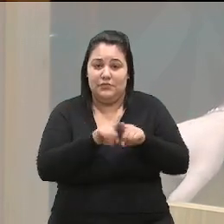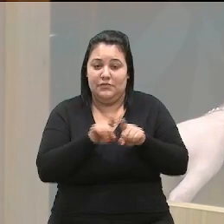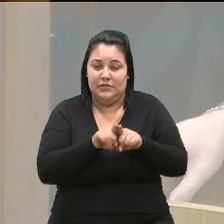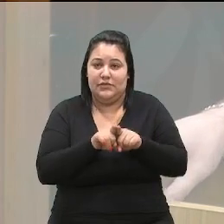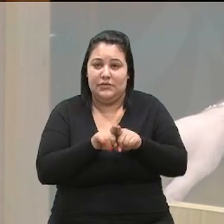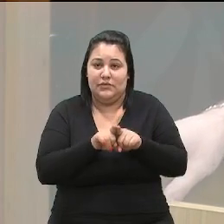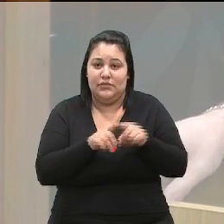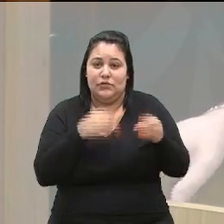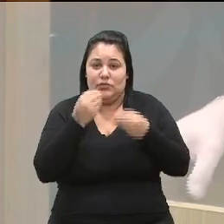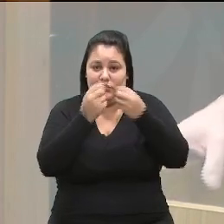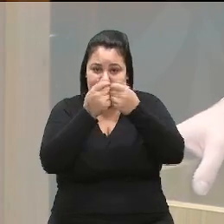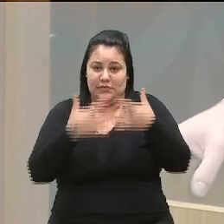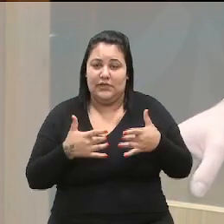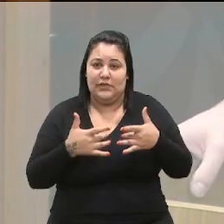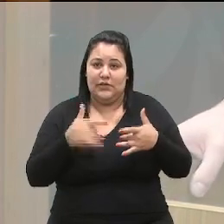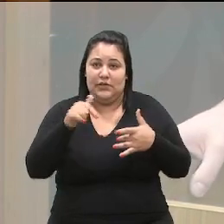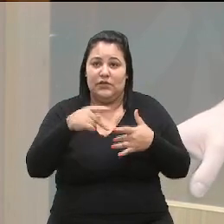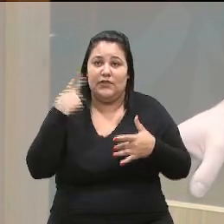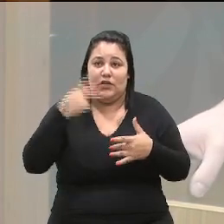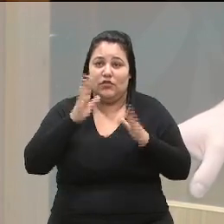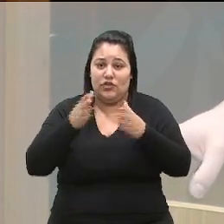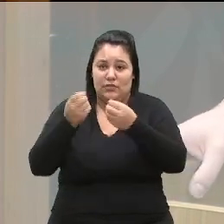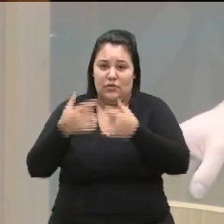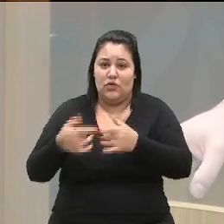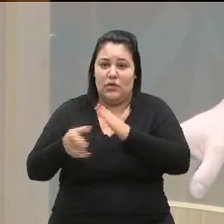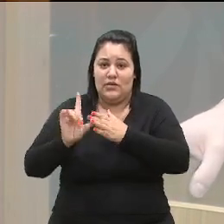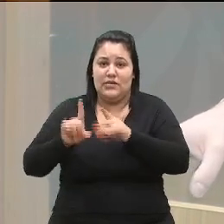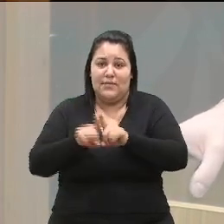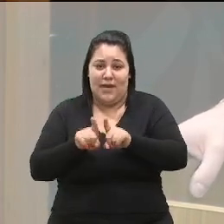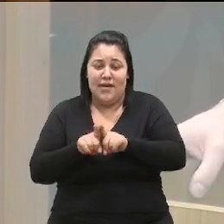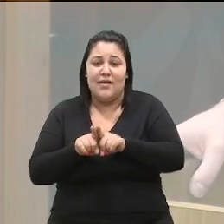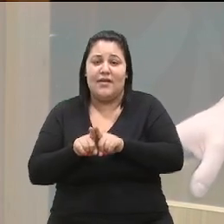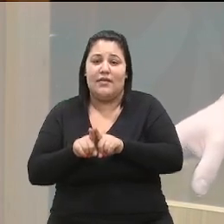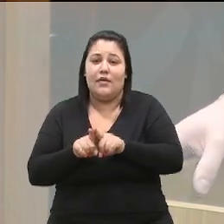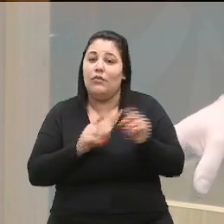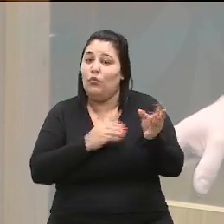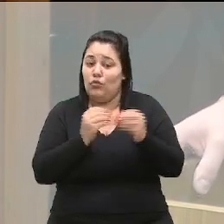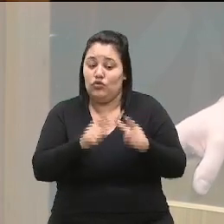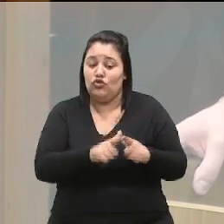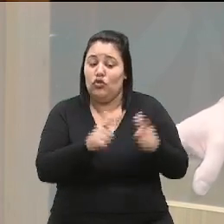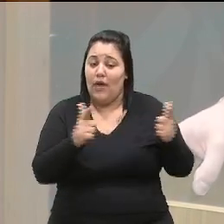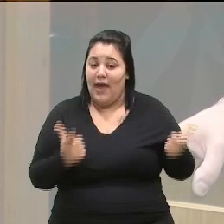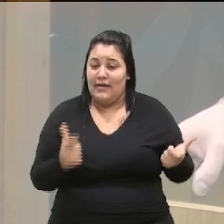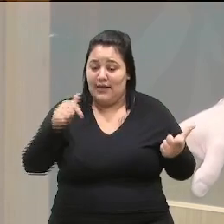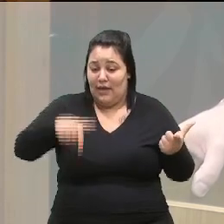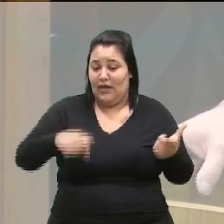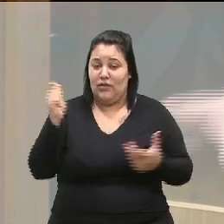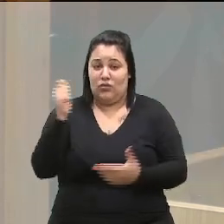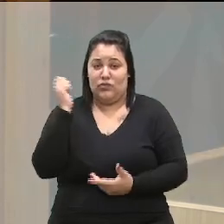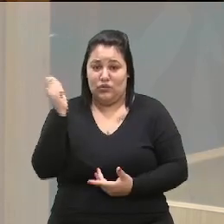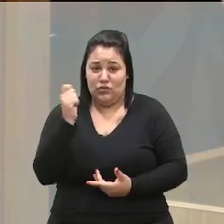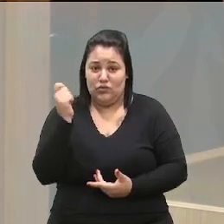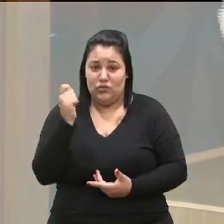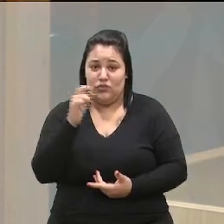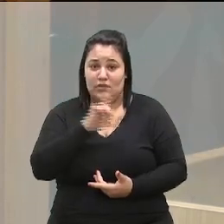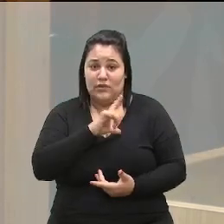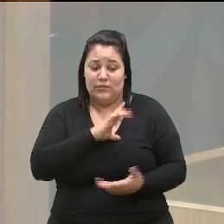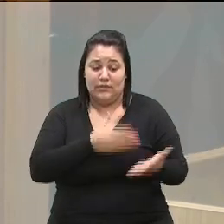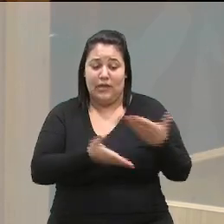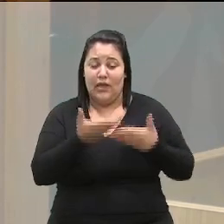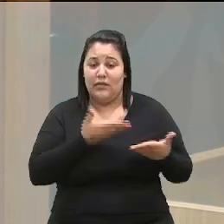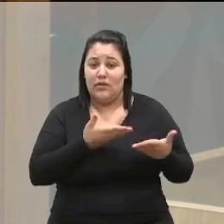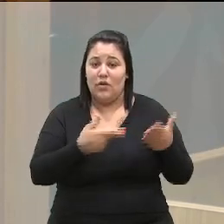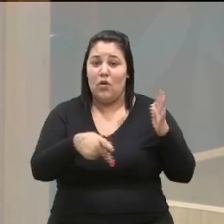dito dos vereadores que me antecederam muitos dos jornais veiculados tratam e o